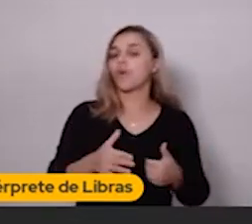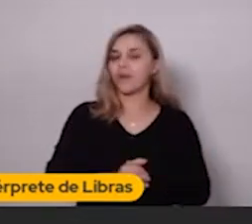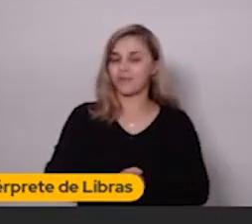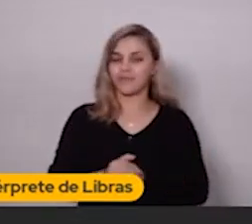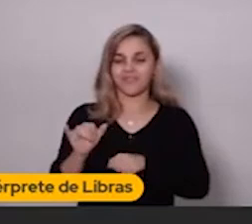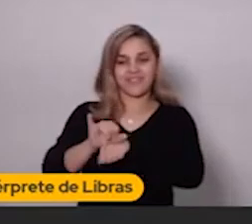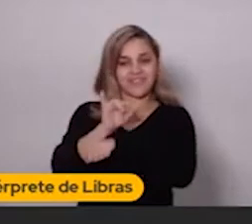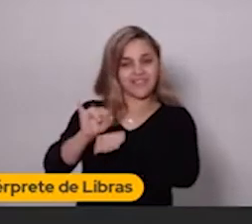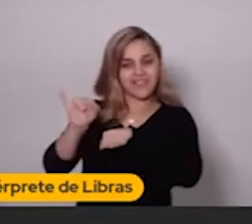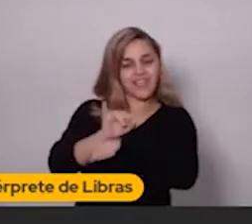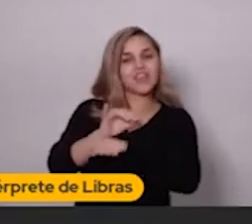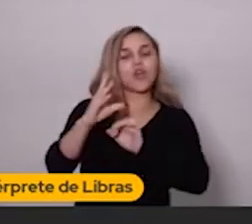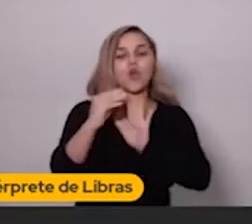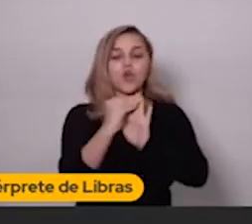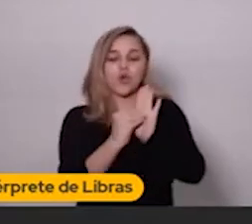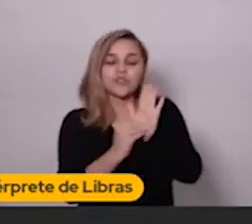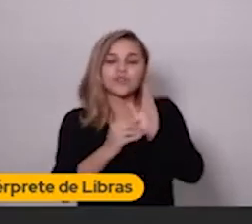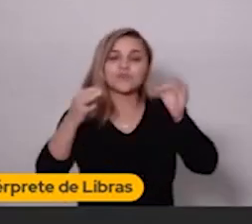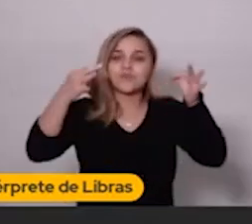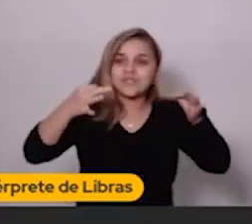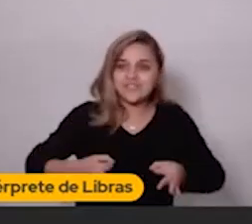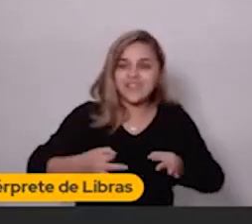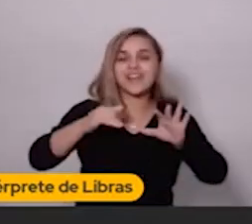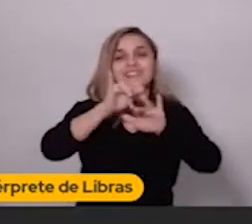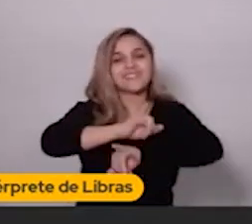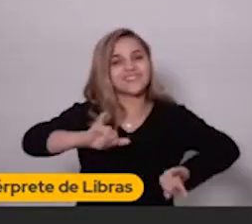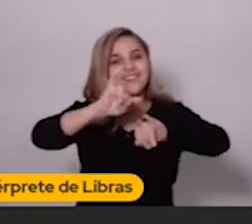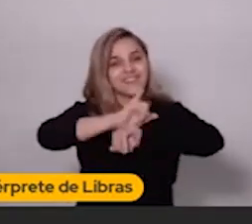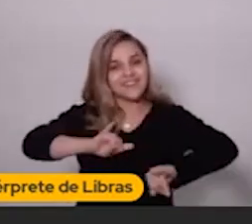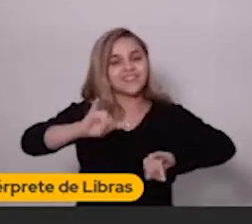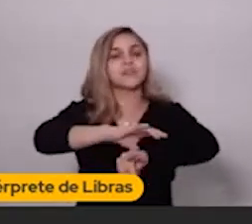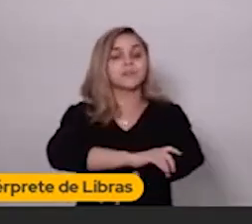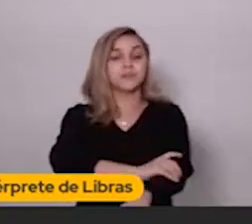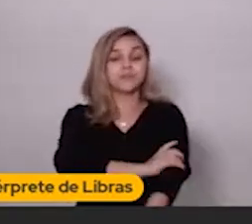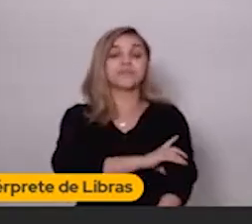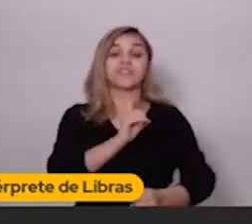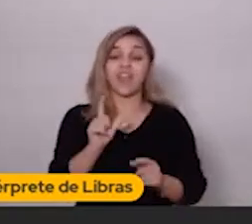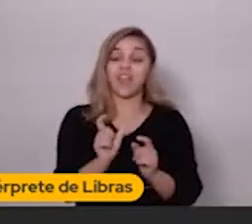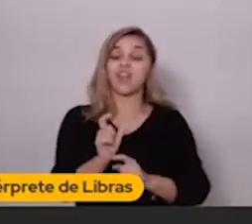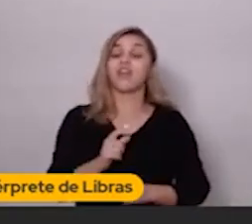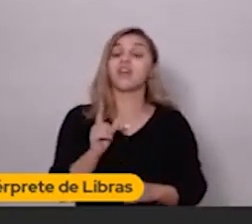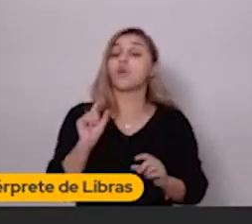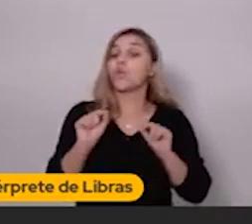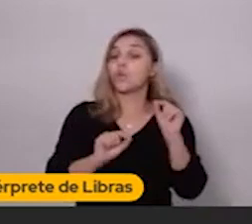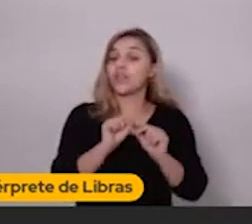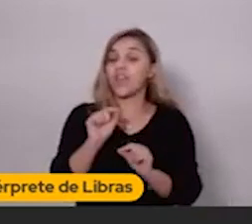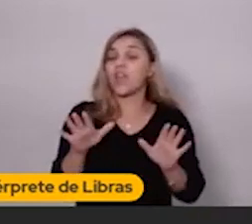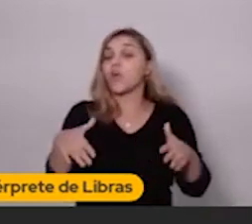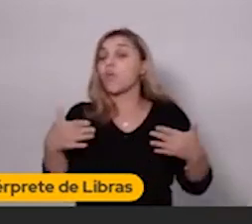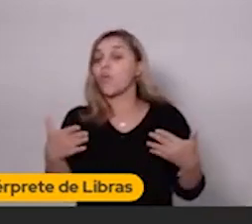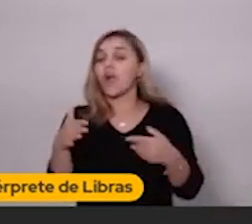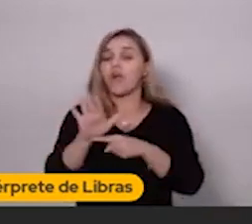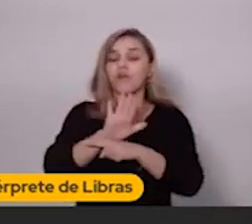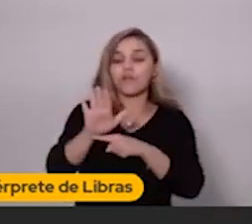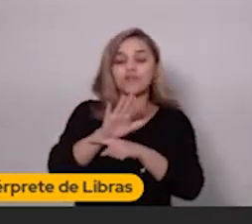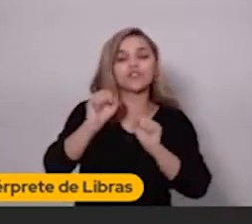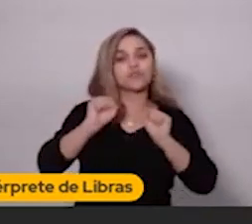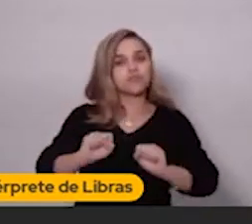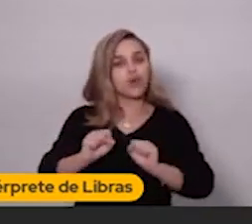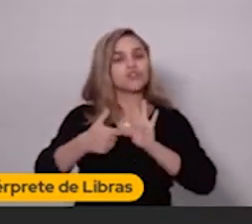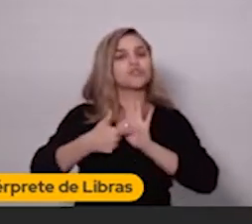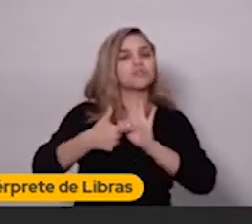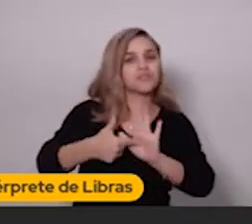de conteúdo adequado para publicidade, né? Um nome grande, mas basicamente fala quais vídeos podem mostrar anúncios ou